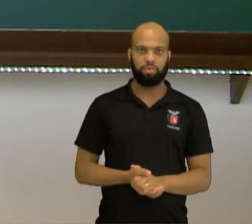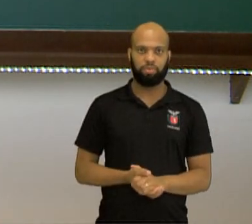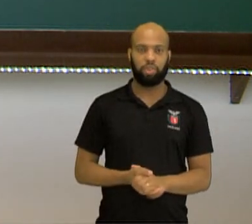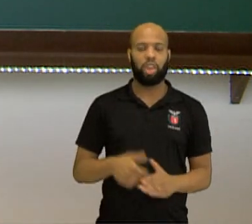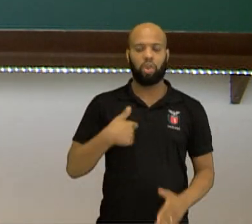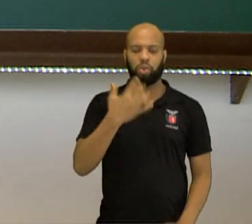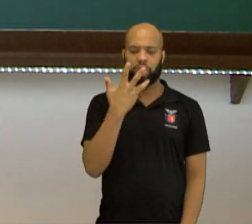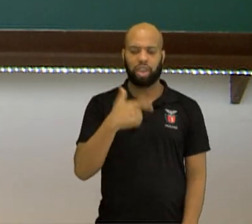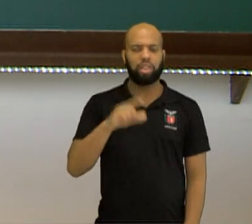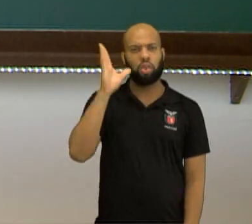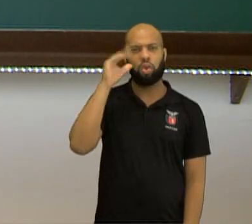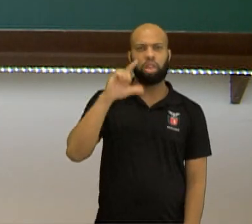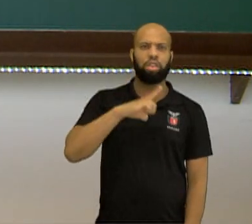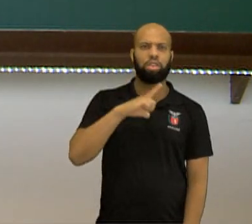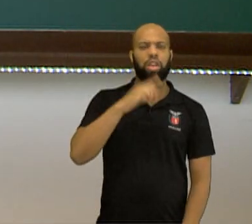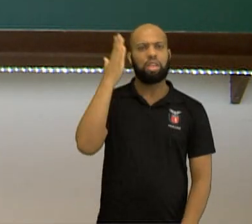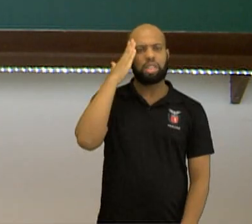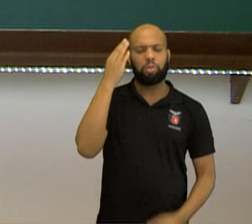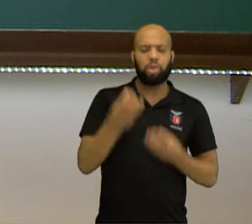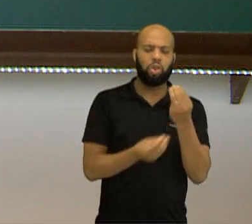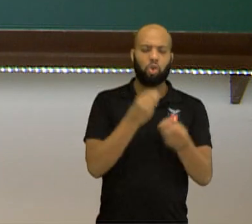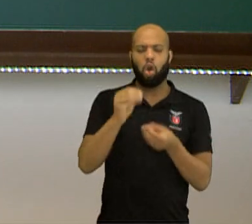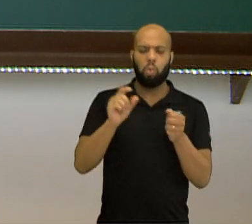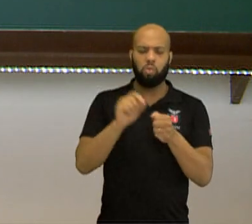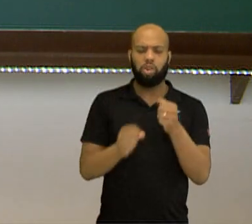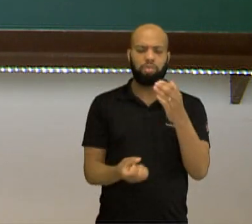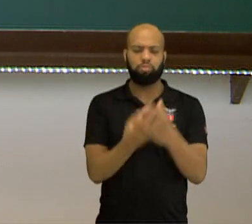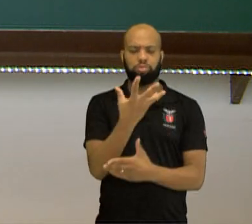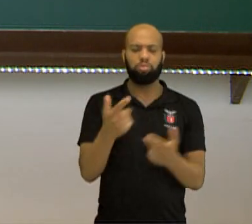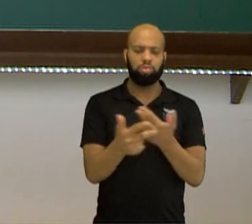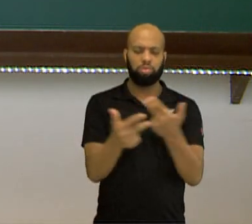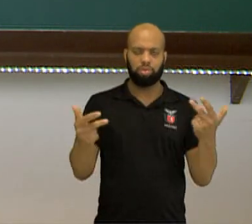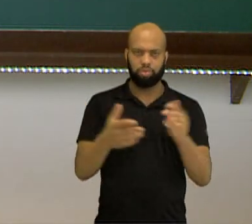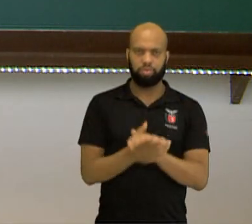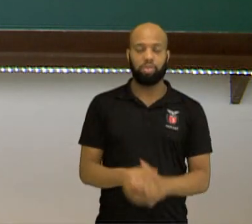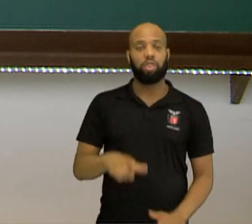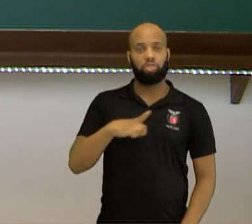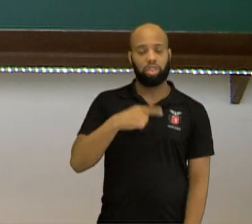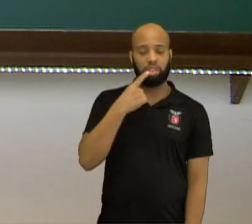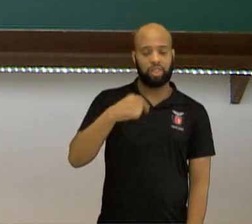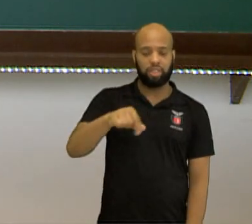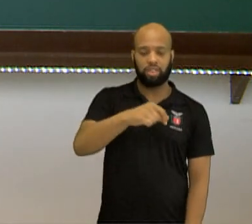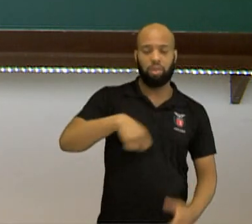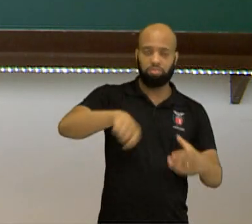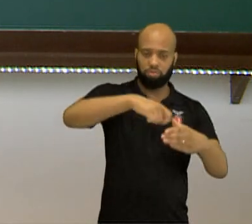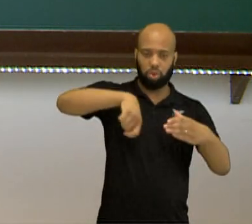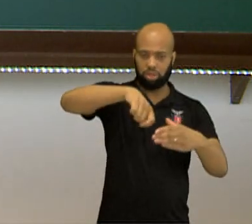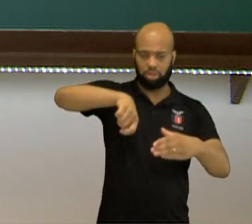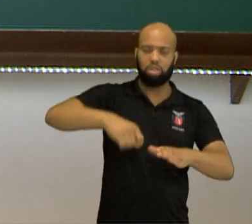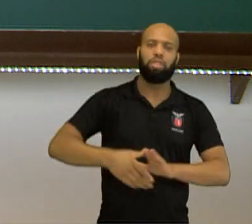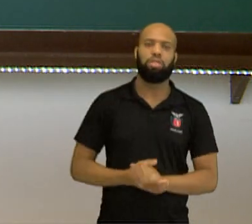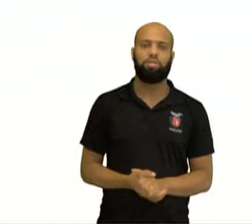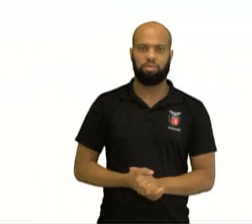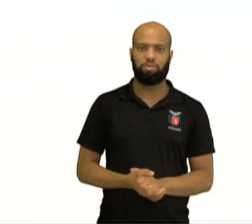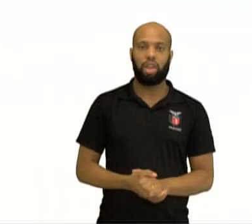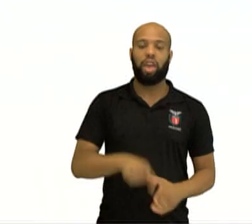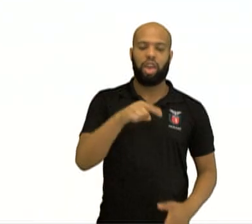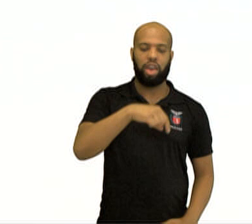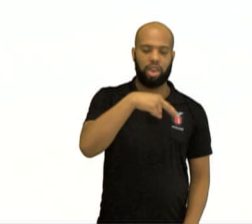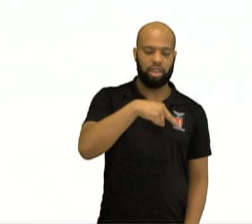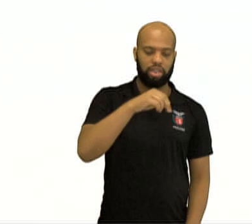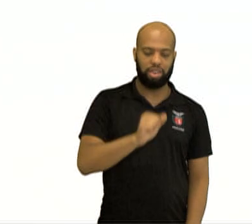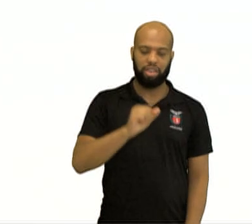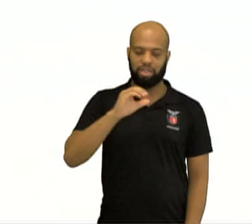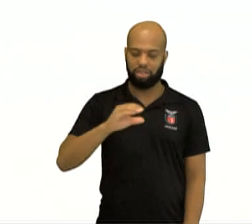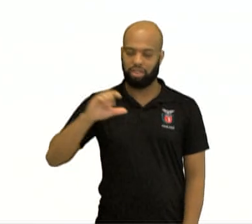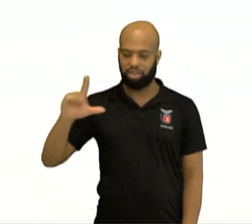criança, eu tinha curiosidade de saber pelo que as coisas eram formadas. Uma delas, o sal de cozinha, o cloreto de sódio. Olha